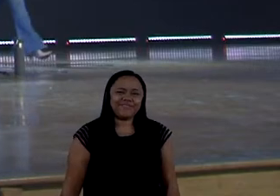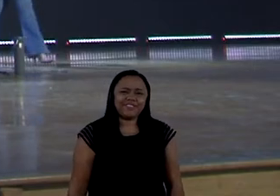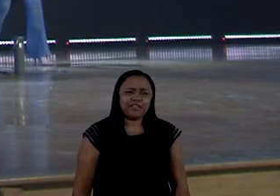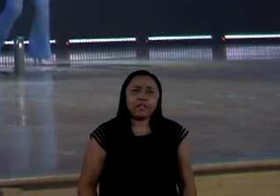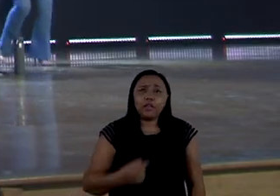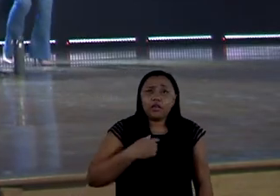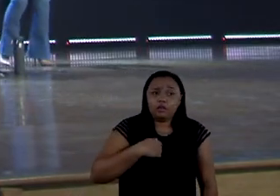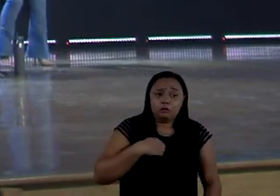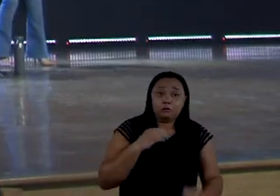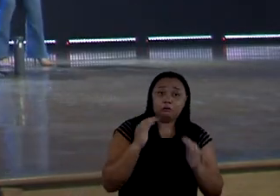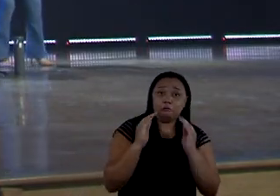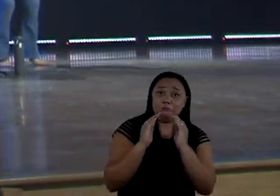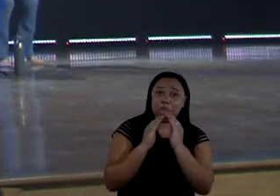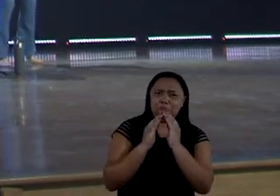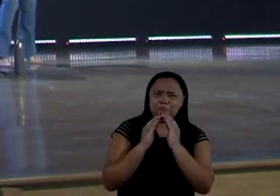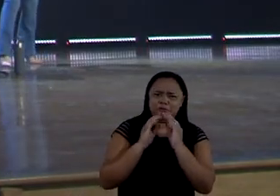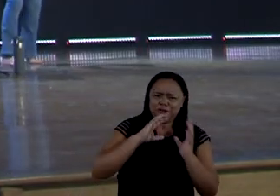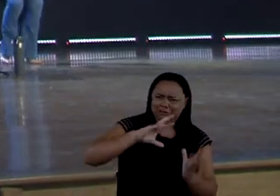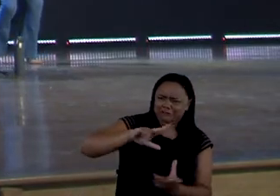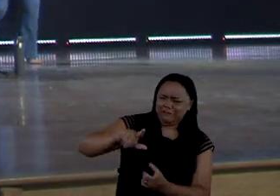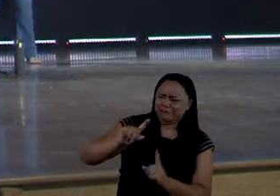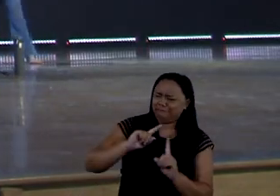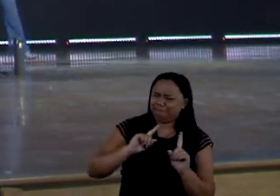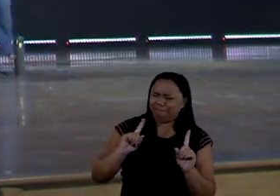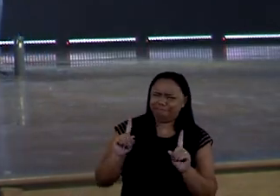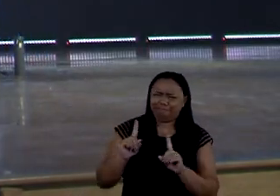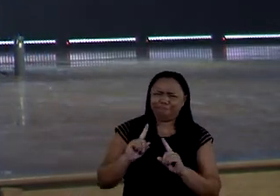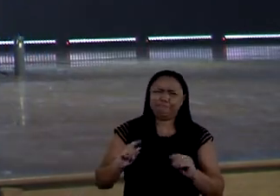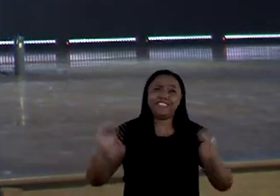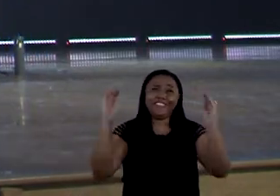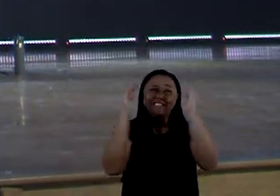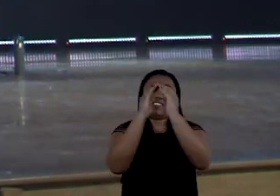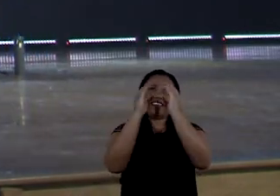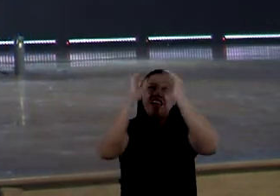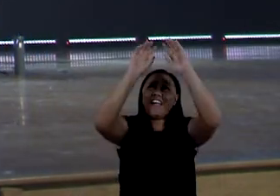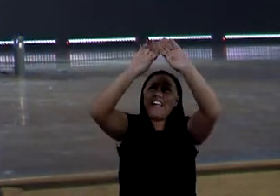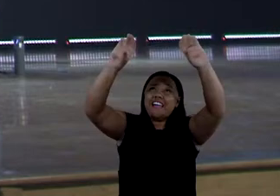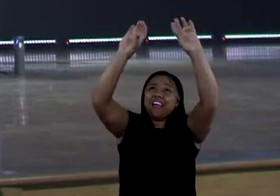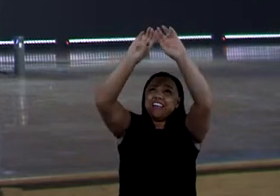Eu não sou daqui, pra casa